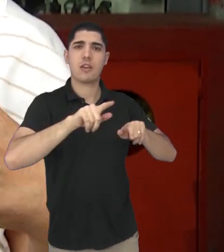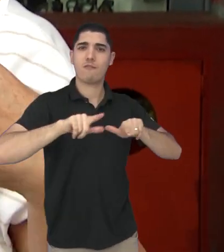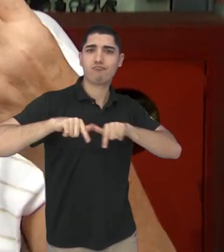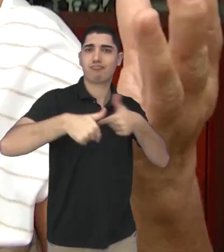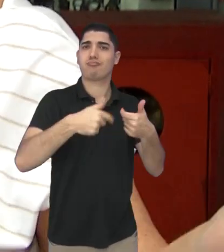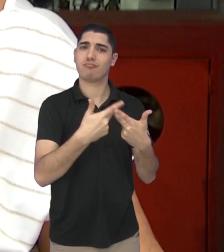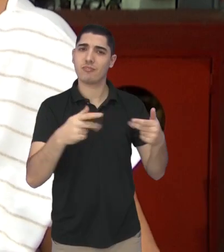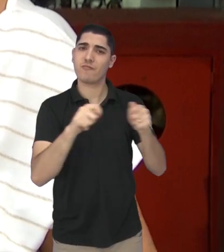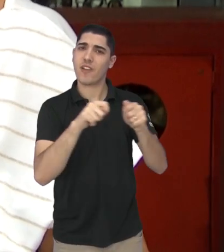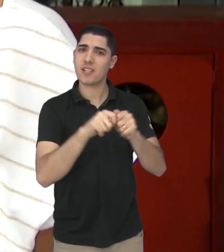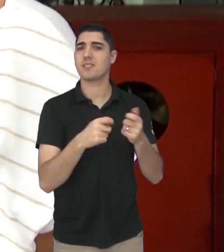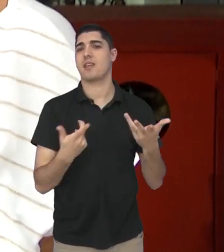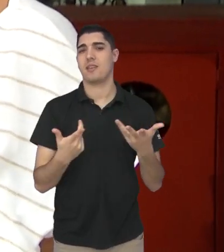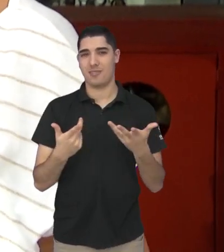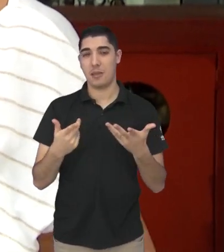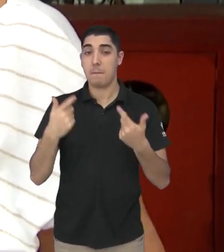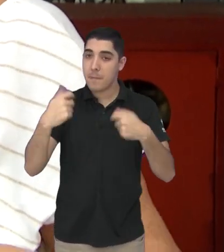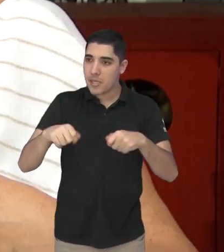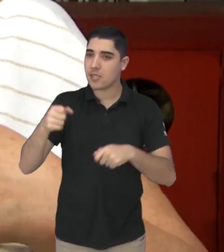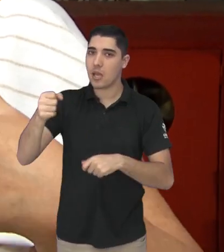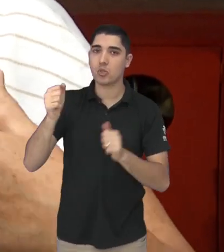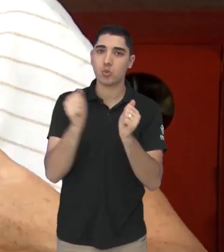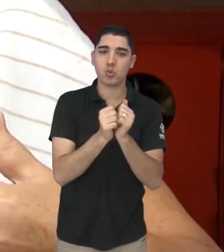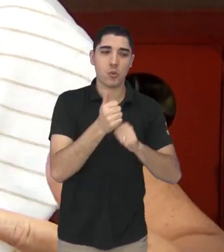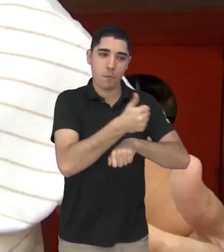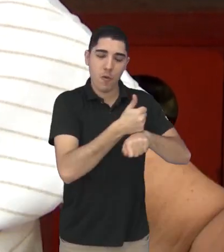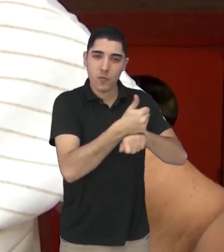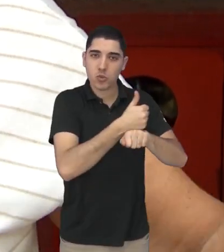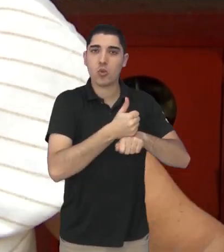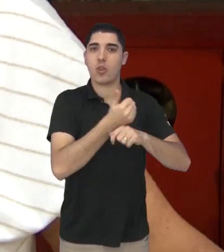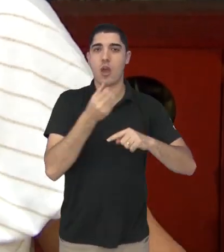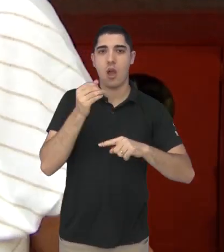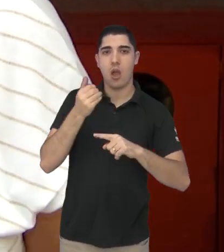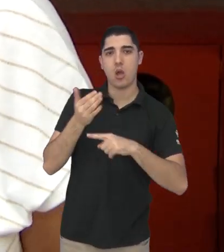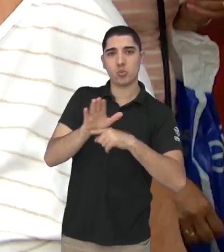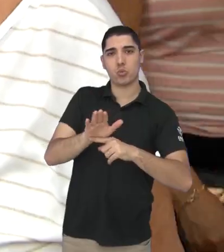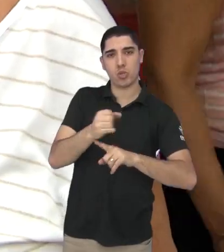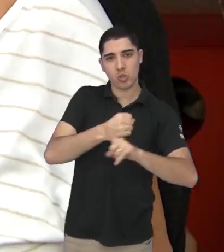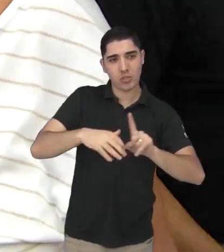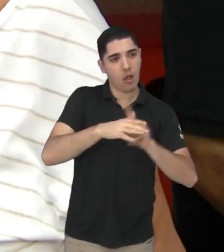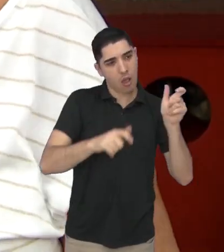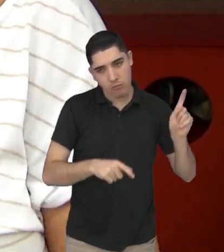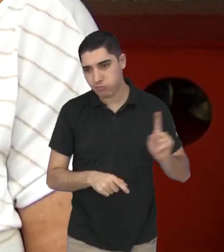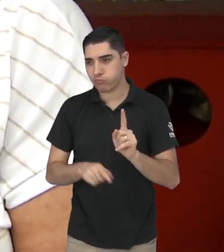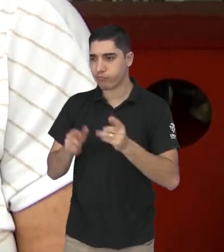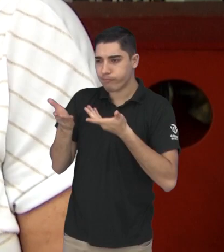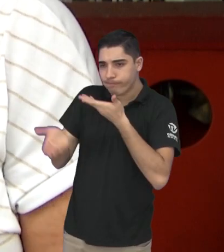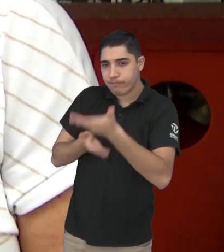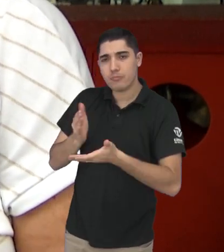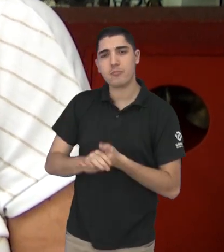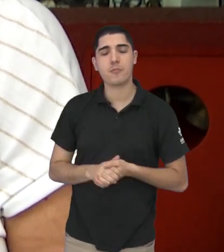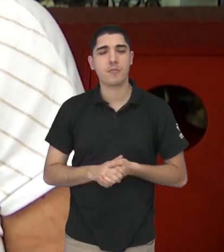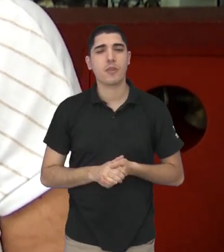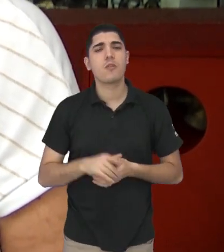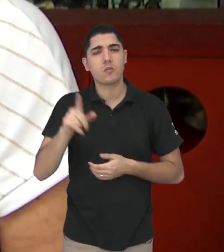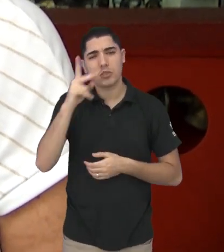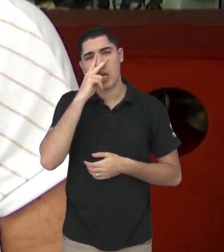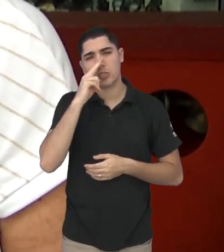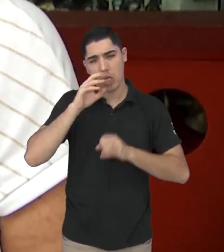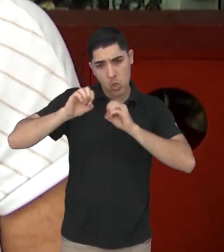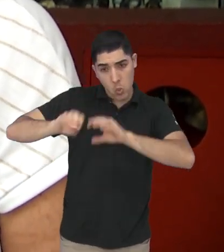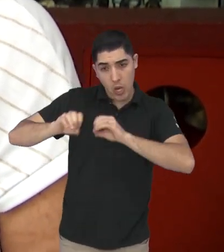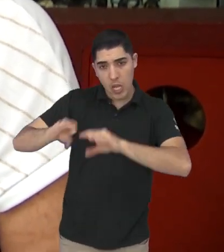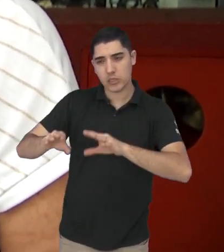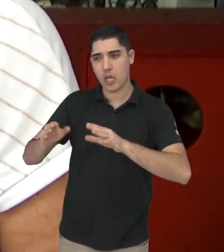para assistente social, para estar, sabe, acompanhando. A senhora acha que a educação, o diálogo com